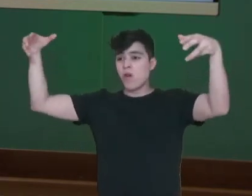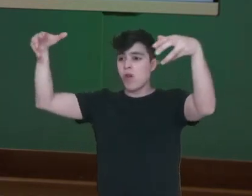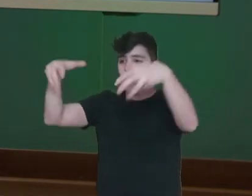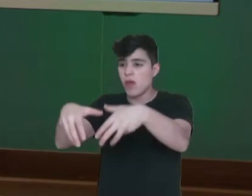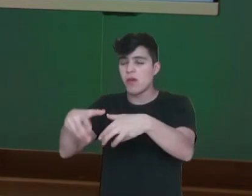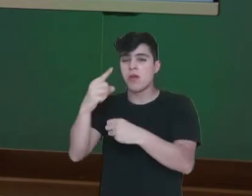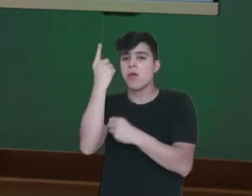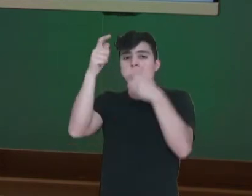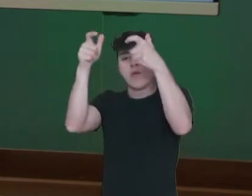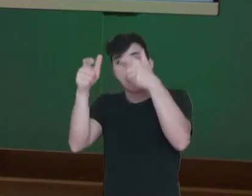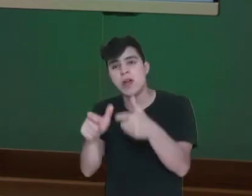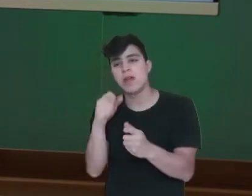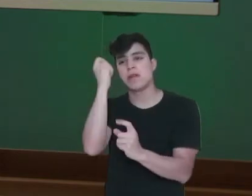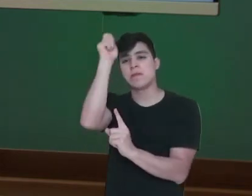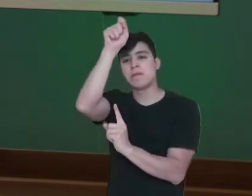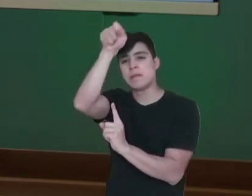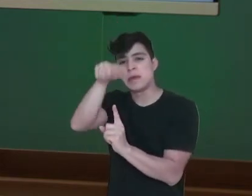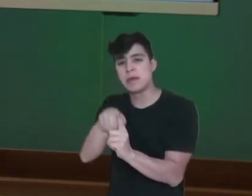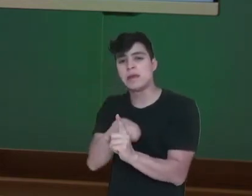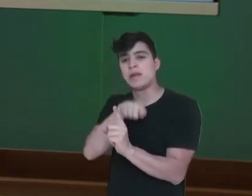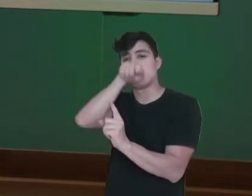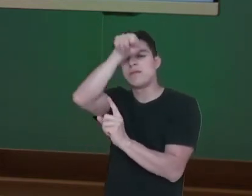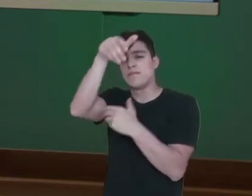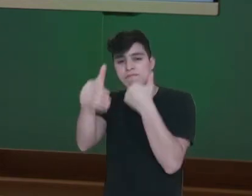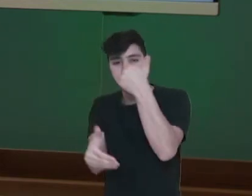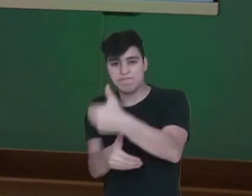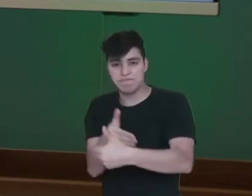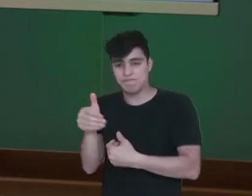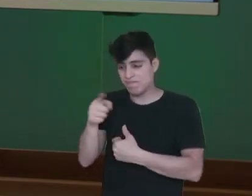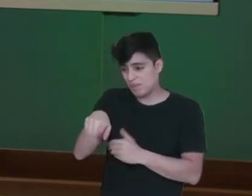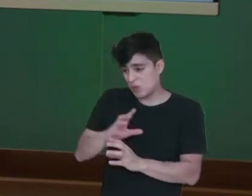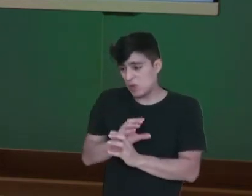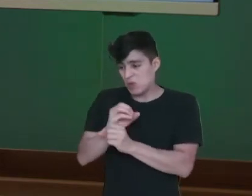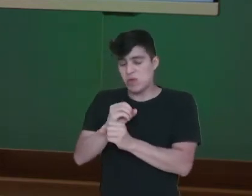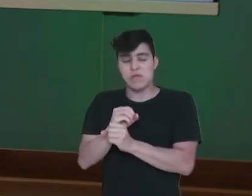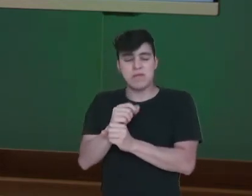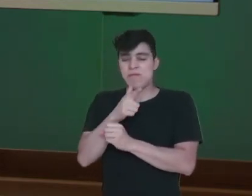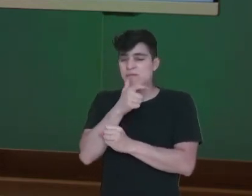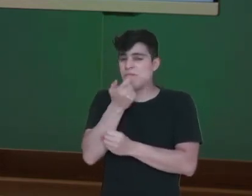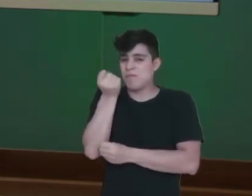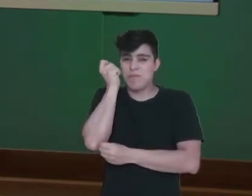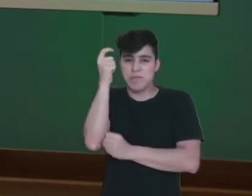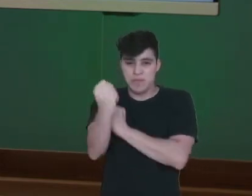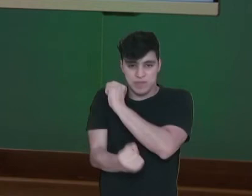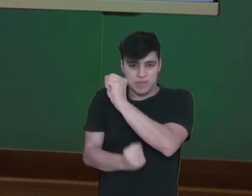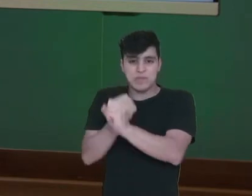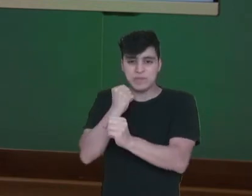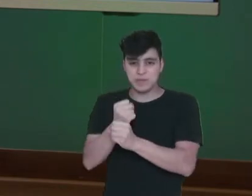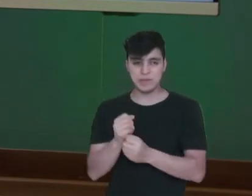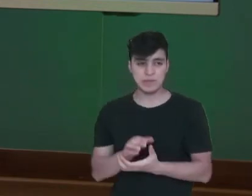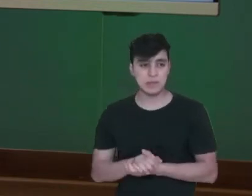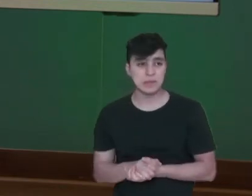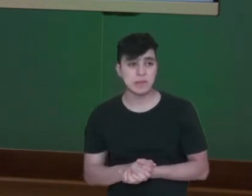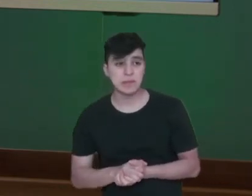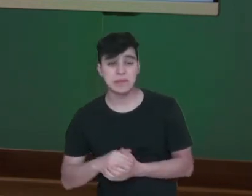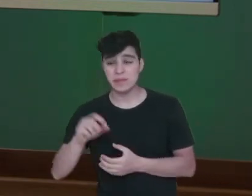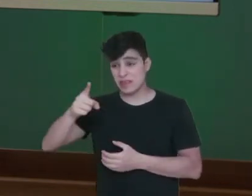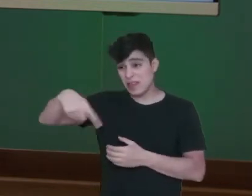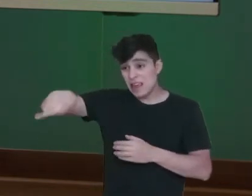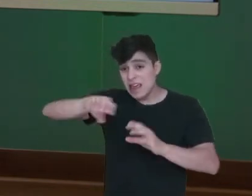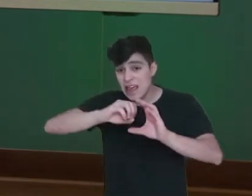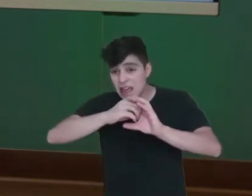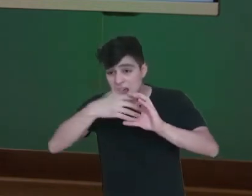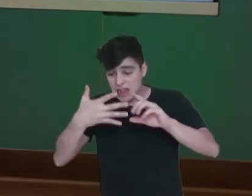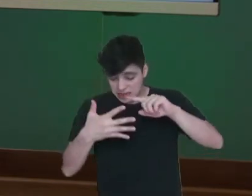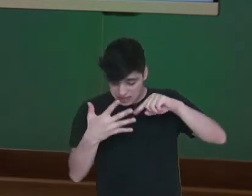que a gente já falou, né? A distribuição pluviométrica é a quantidade de chuva ao longo do ano. Então, são características que vão